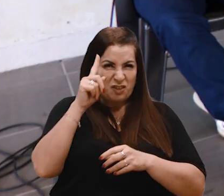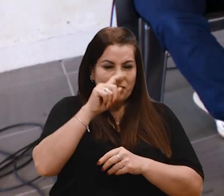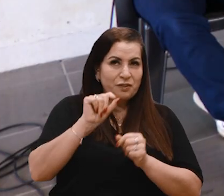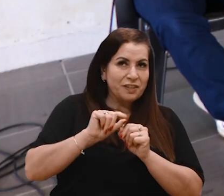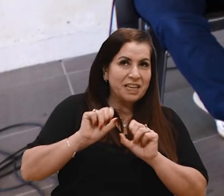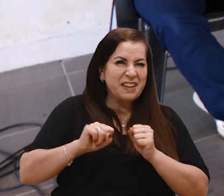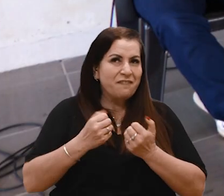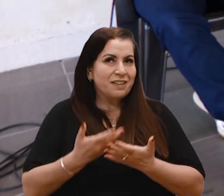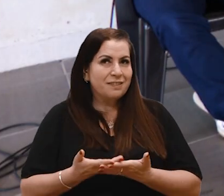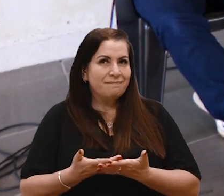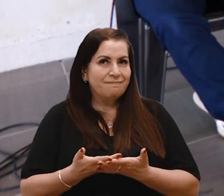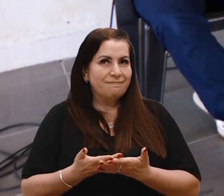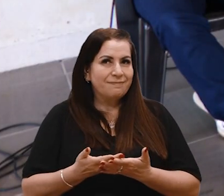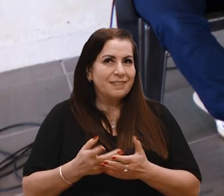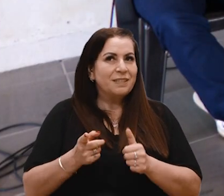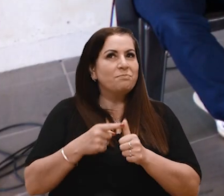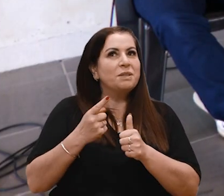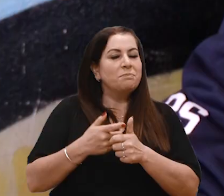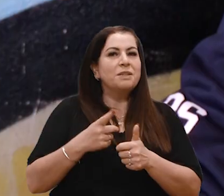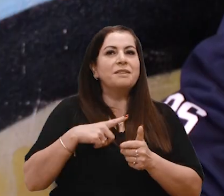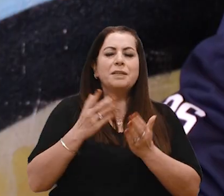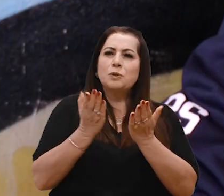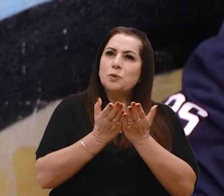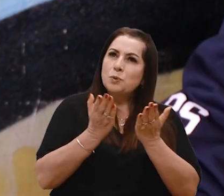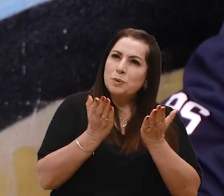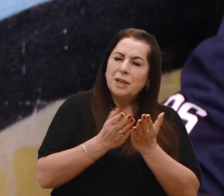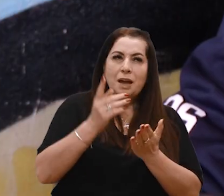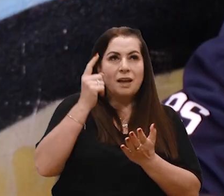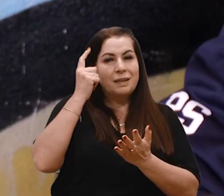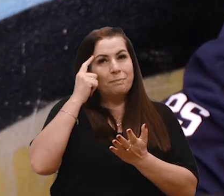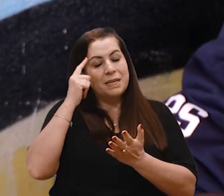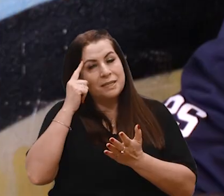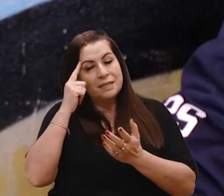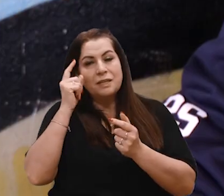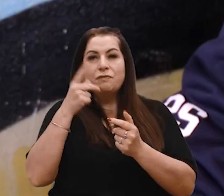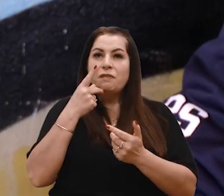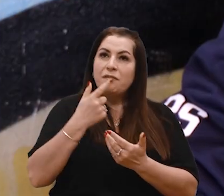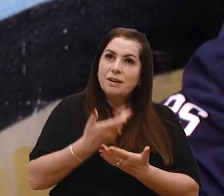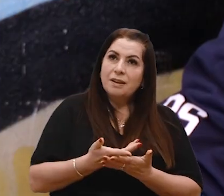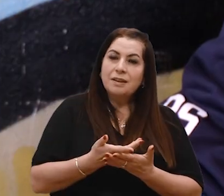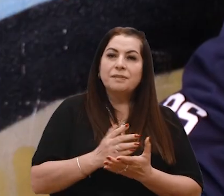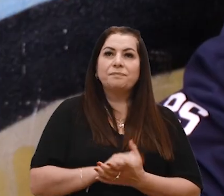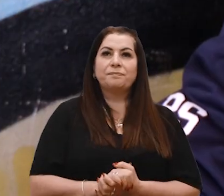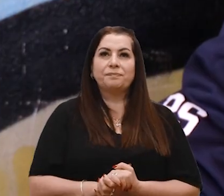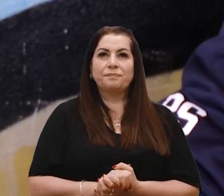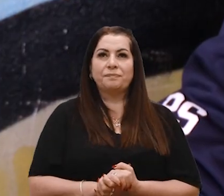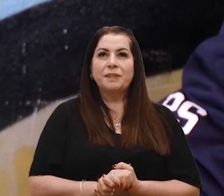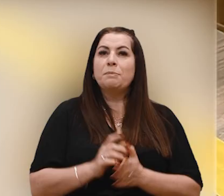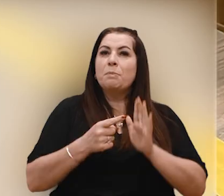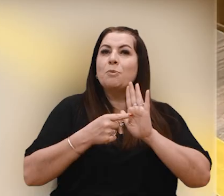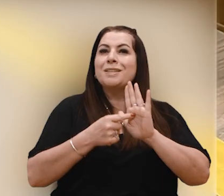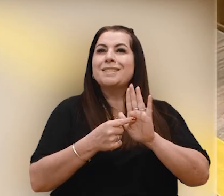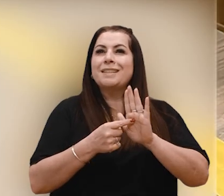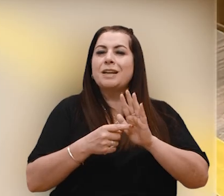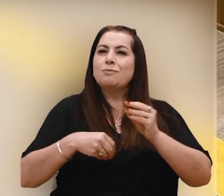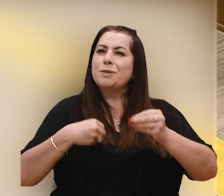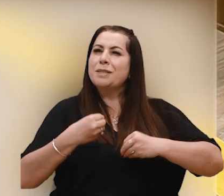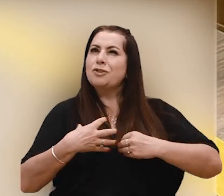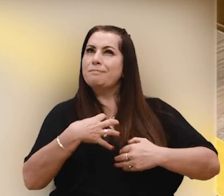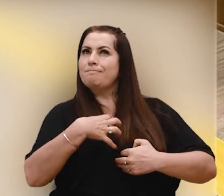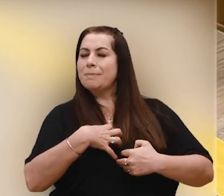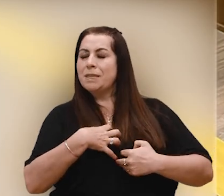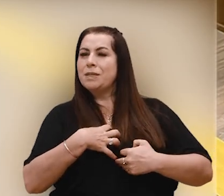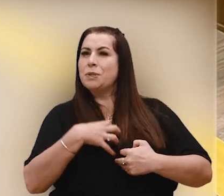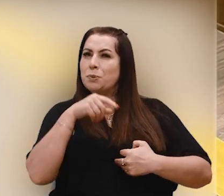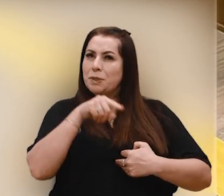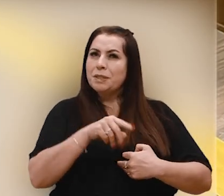né, no plenário. Foi difícil fazer essa defesa? Primeiramente, a gente tem que estudar, tem que pensar no que a gente vai falar, para mostrar o